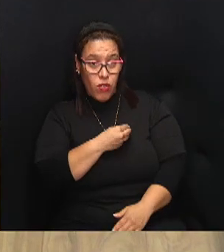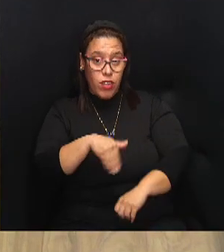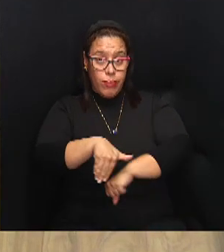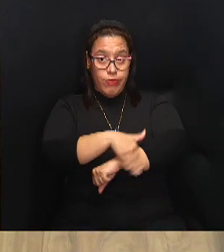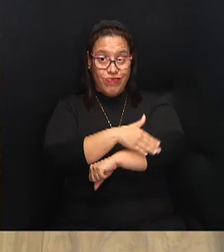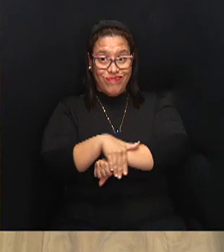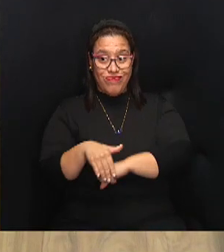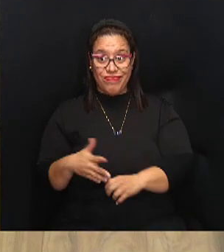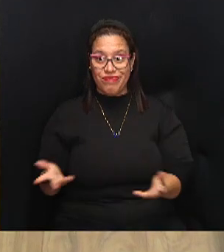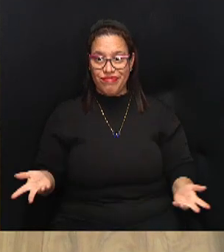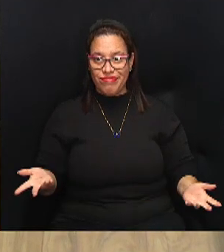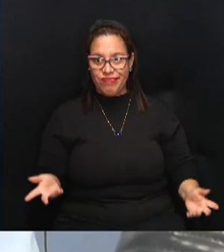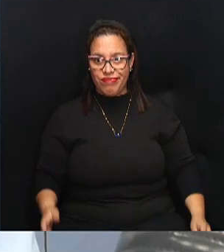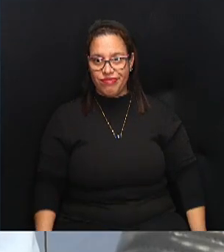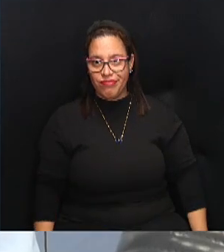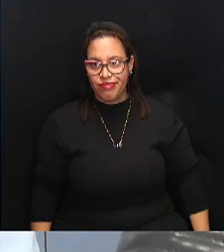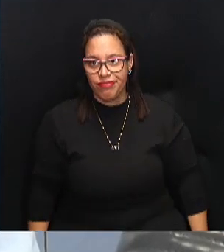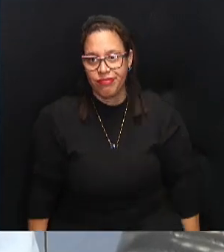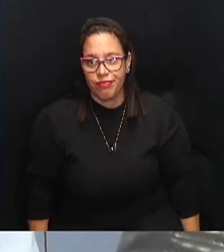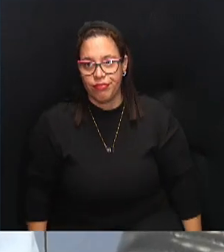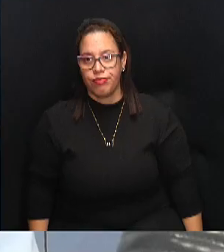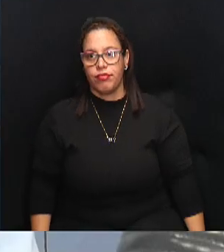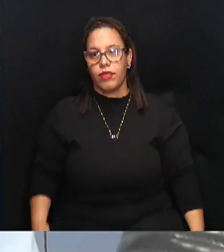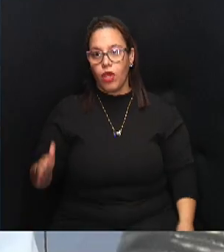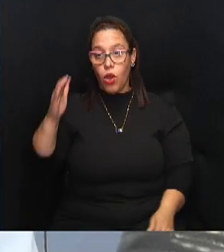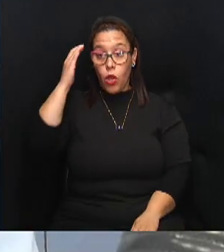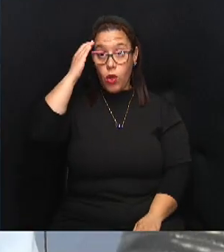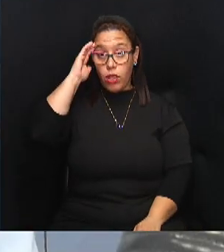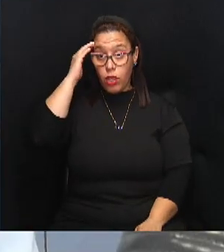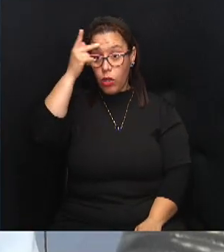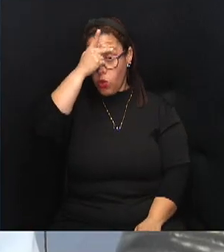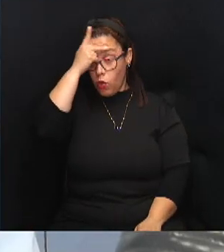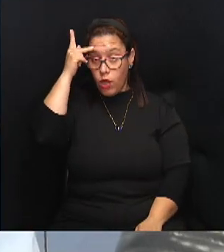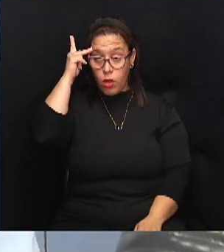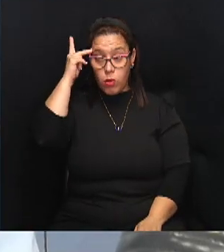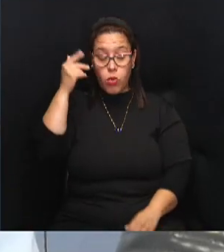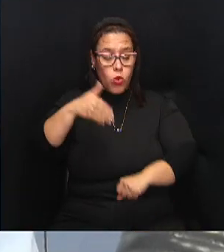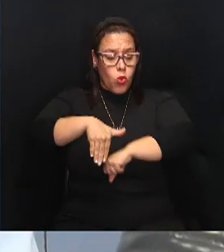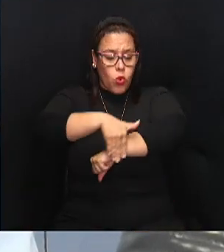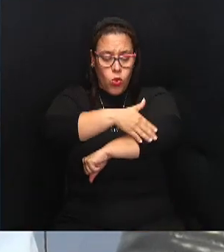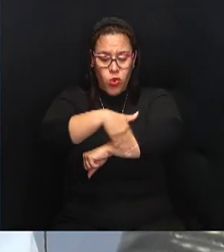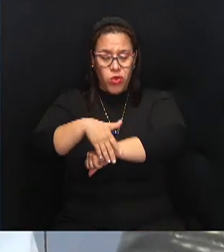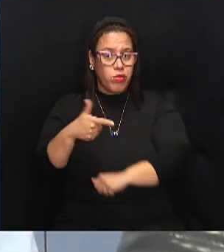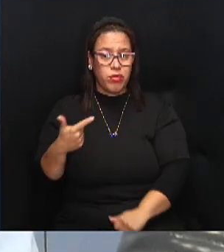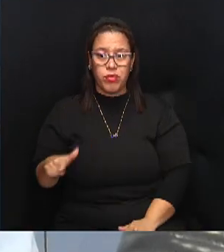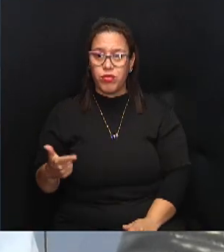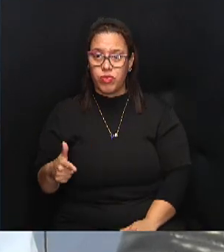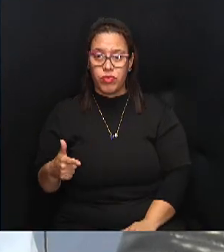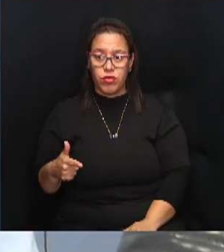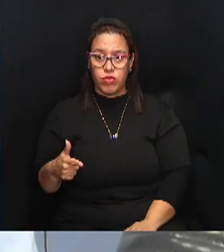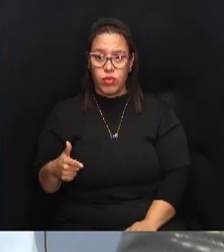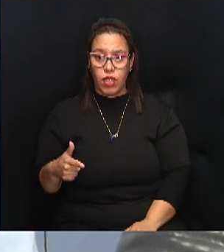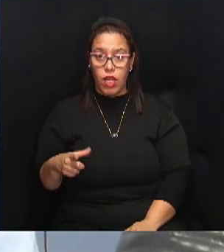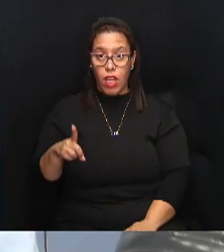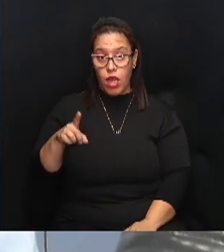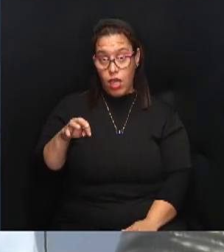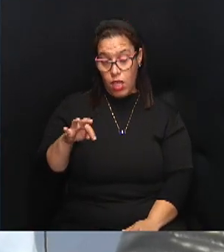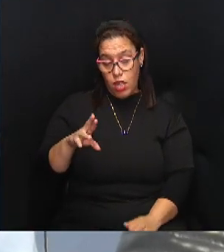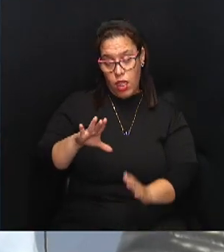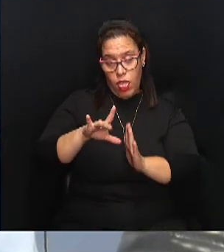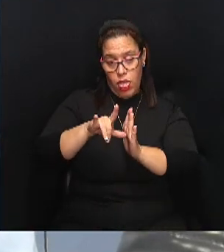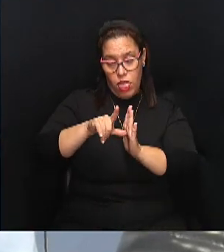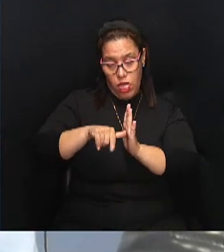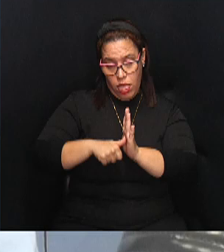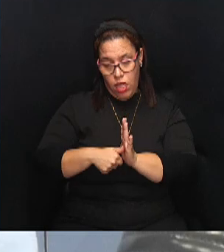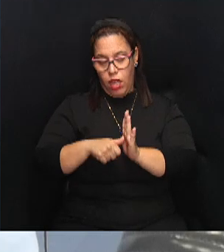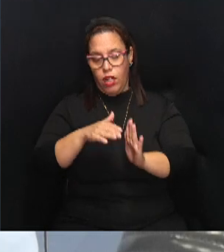né? Eu entendo que essas pessoas que estão na rua, se não cometeram delito, a tendência é que cometam no